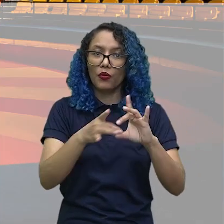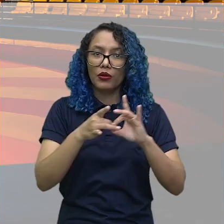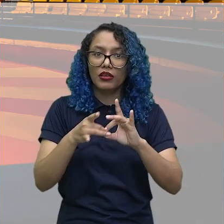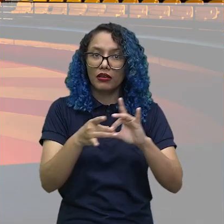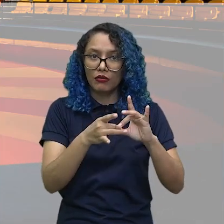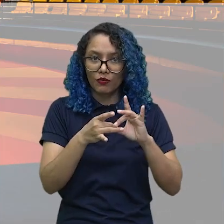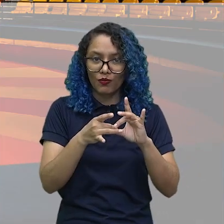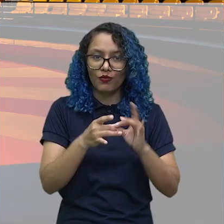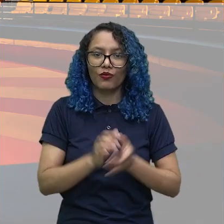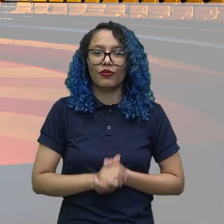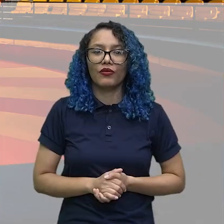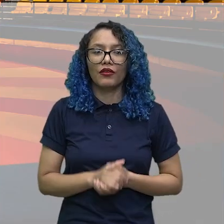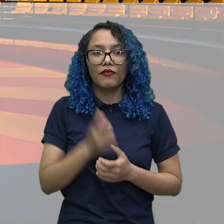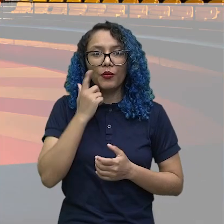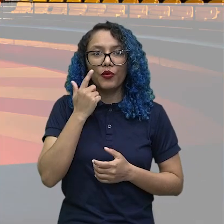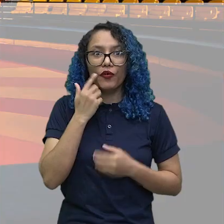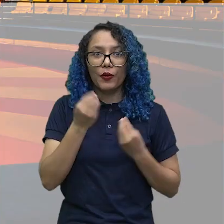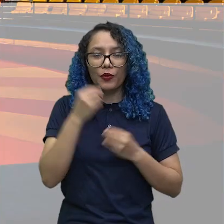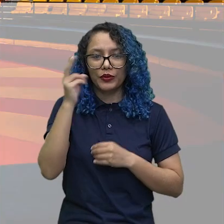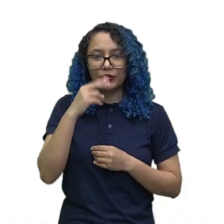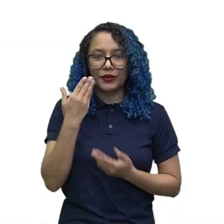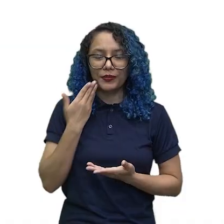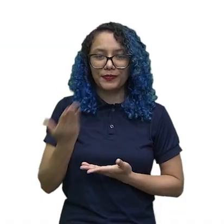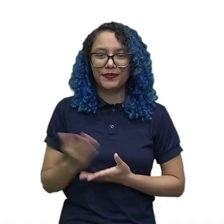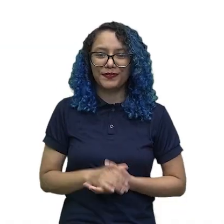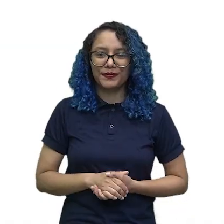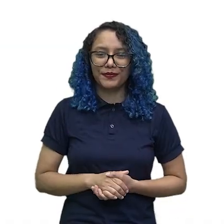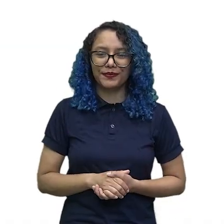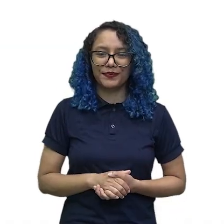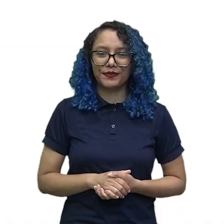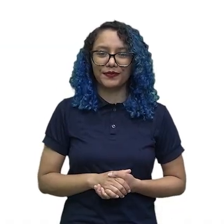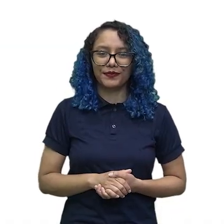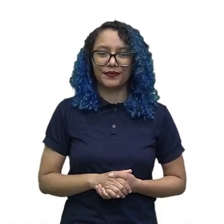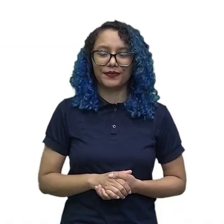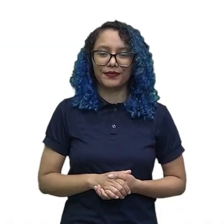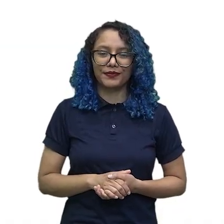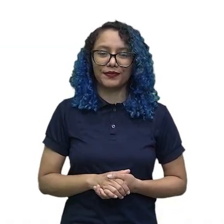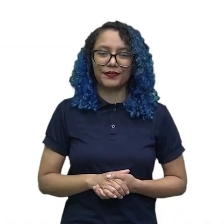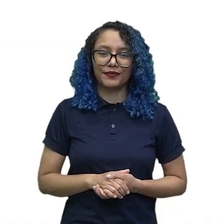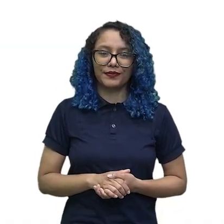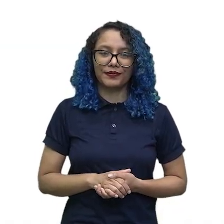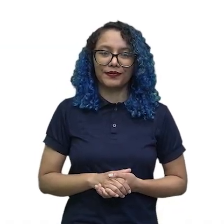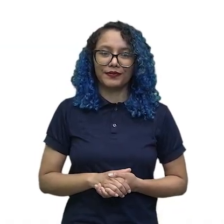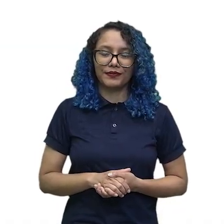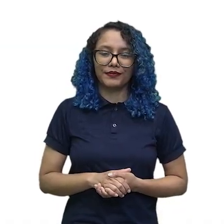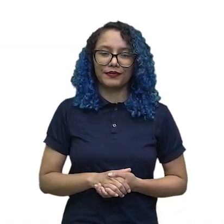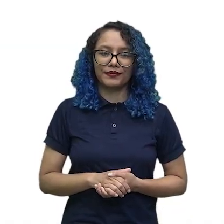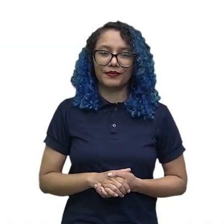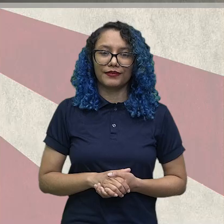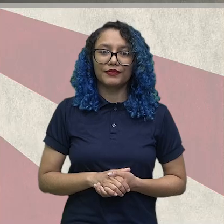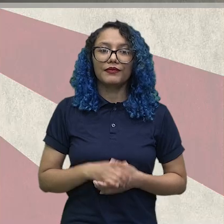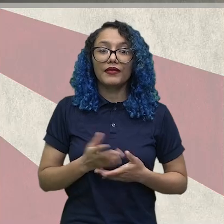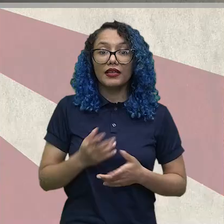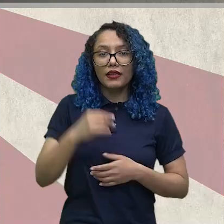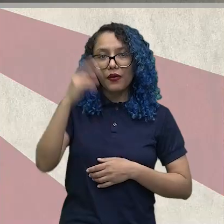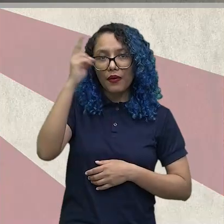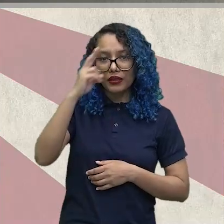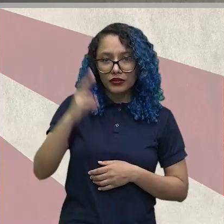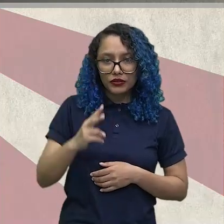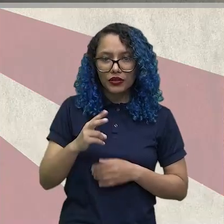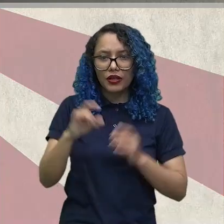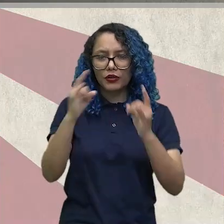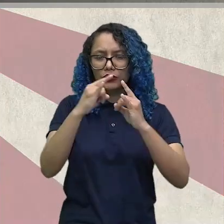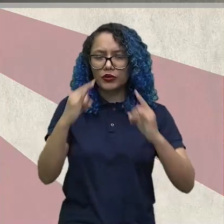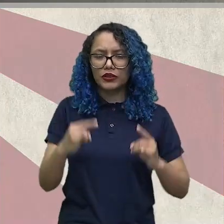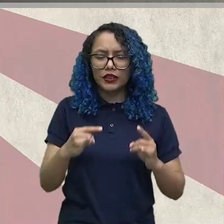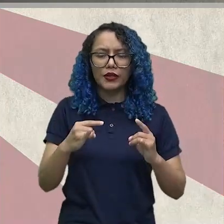só. E vamos entender um pouco dessa história? Vem comigo. Quando falamos da história do circo, vamos perceber que